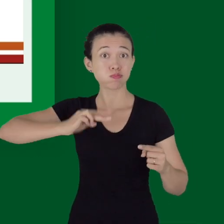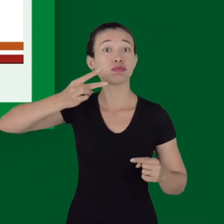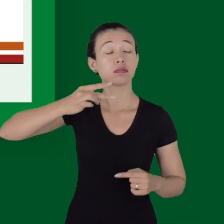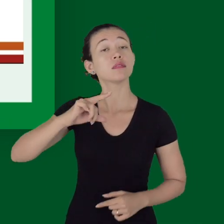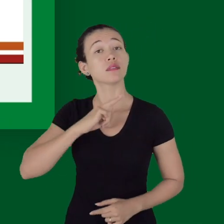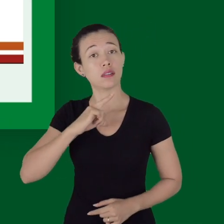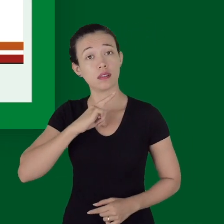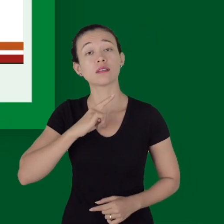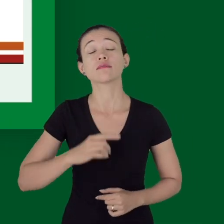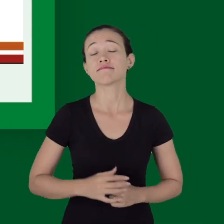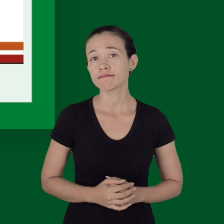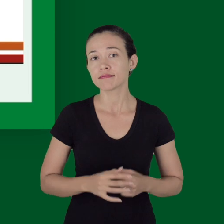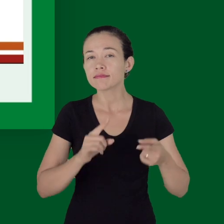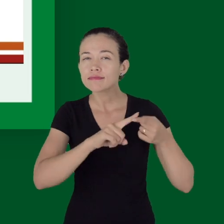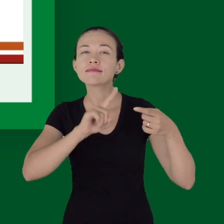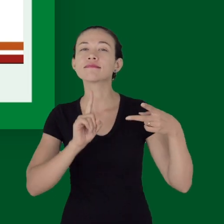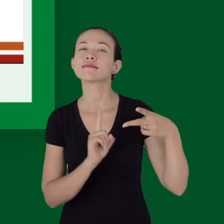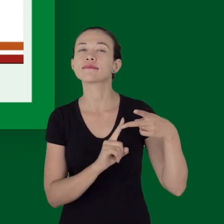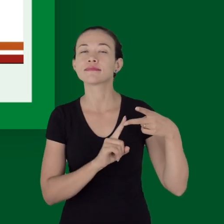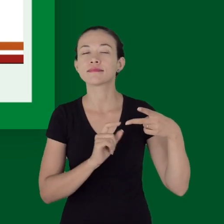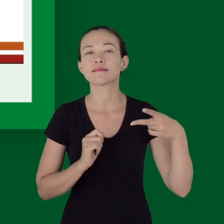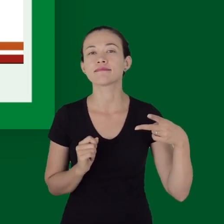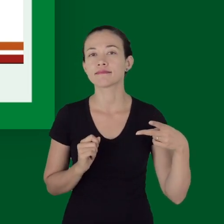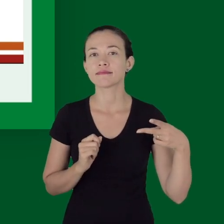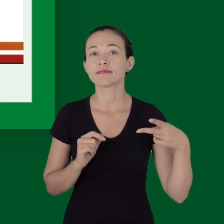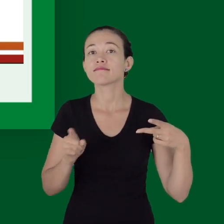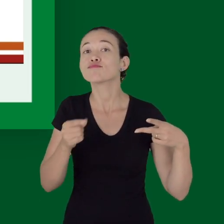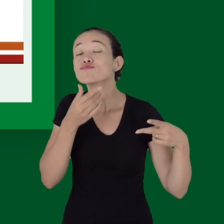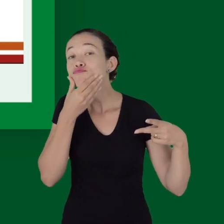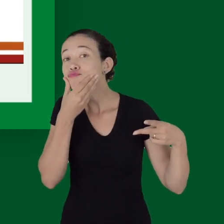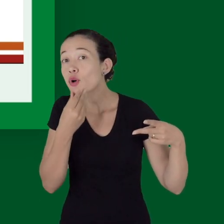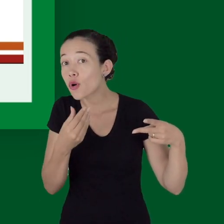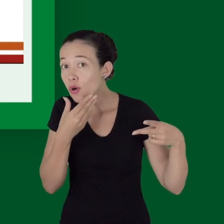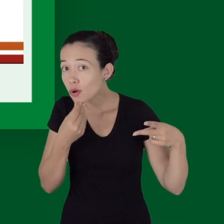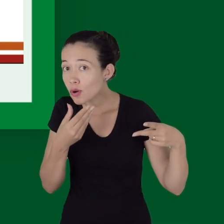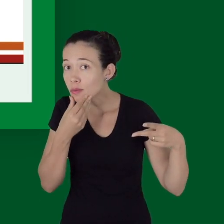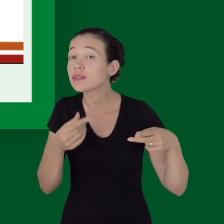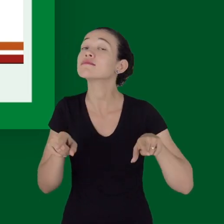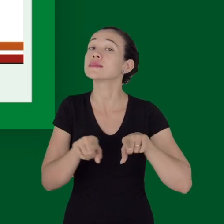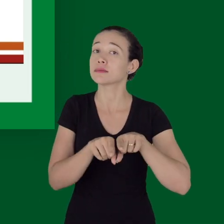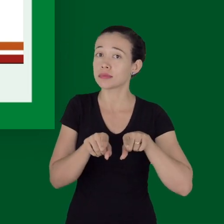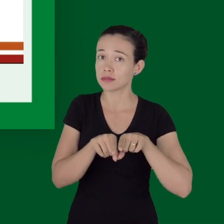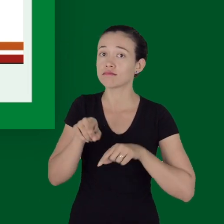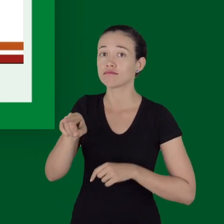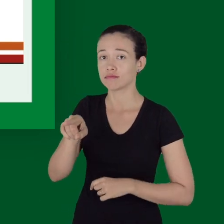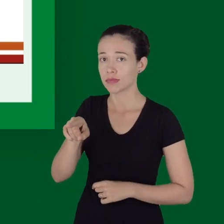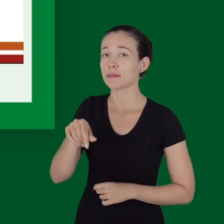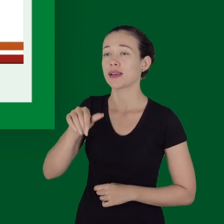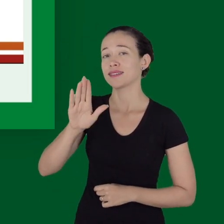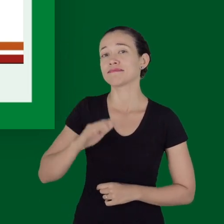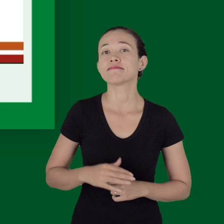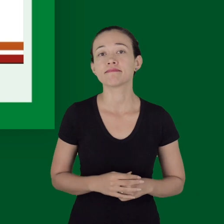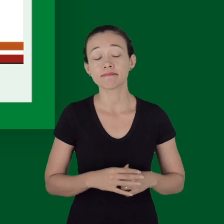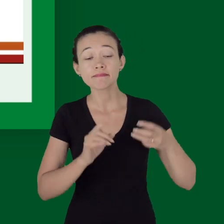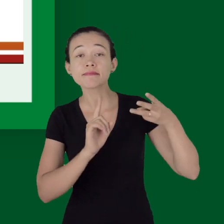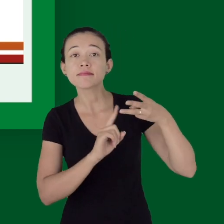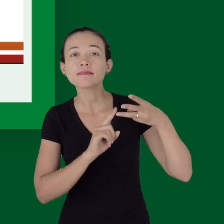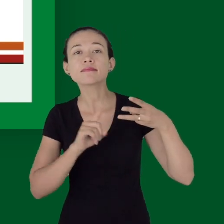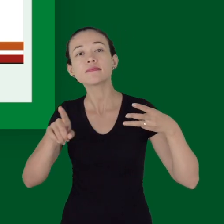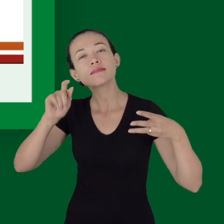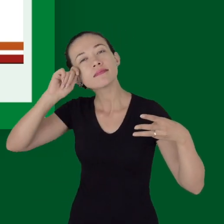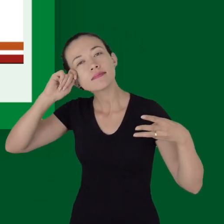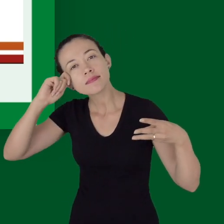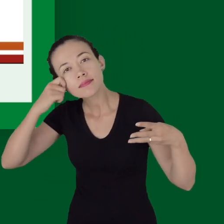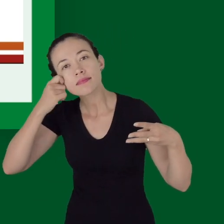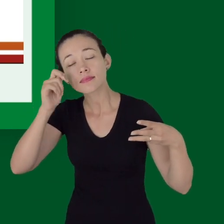já é um fator de aumento de risco. Então, o paciente tem 2 vezes mais chance de apresentar AVC. Sexo masculino também tem